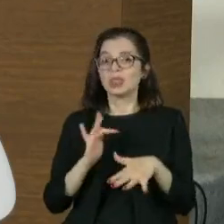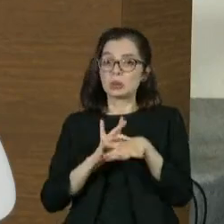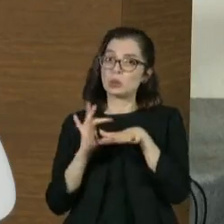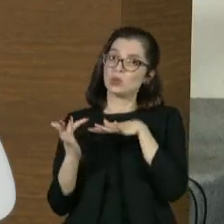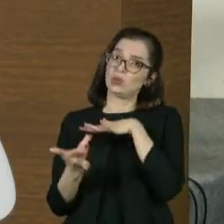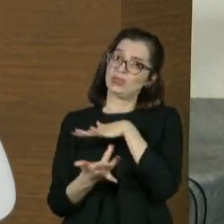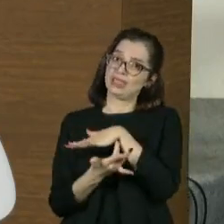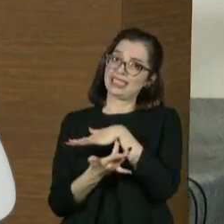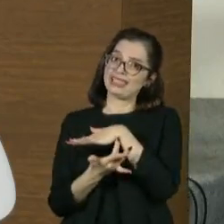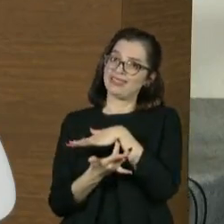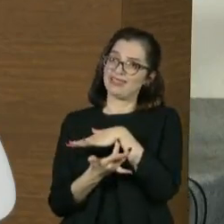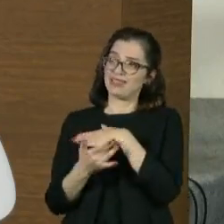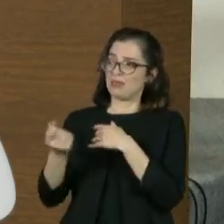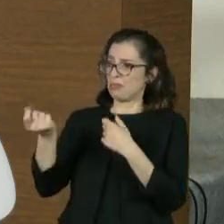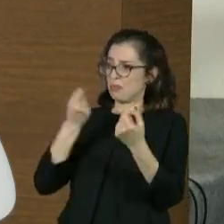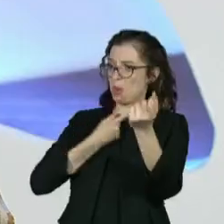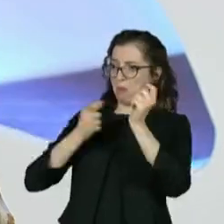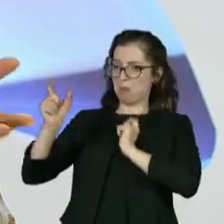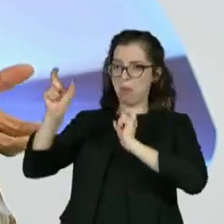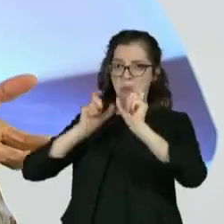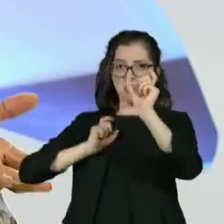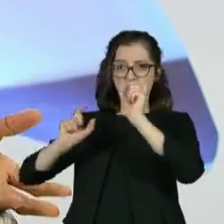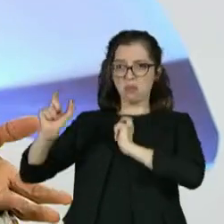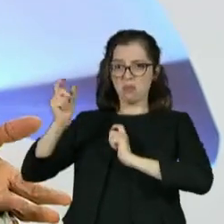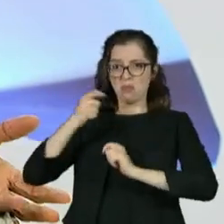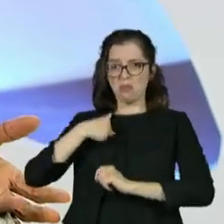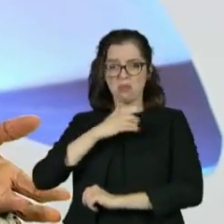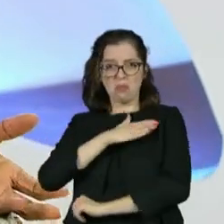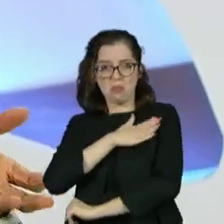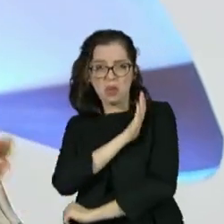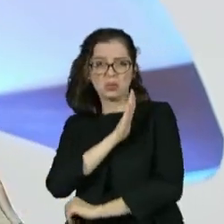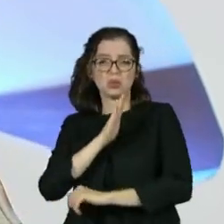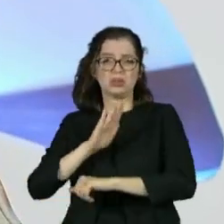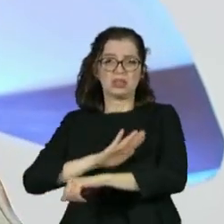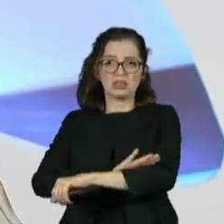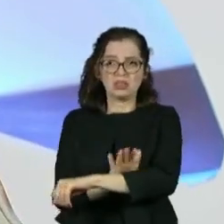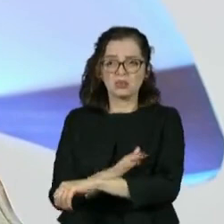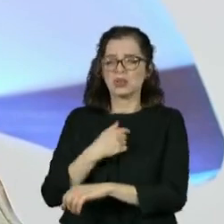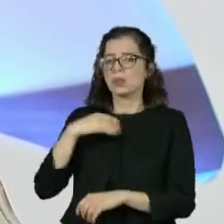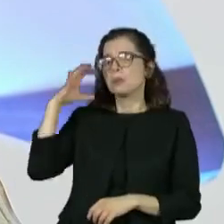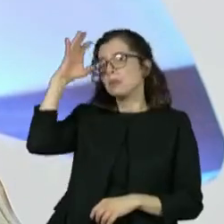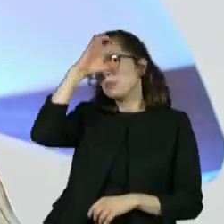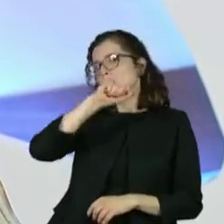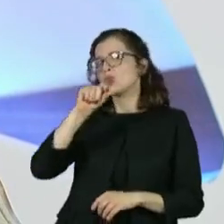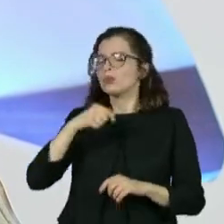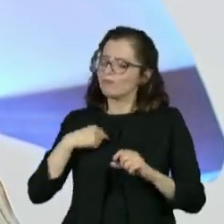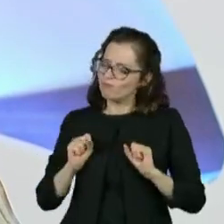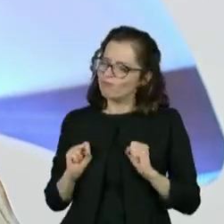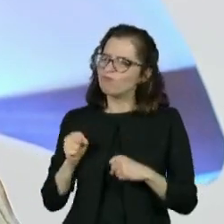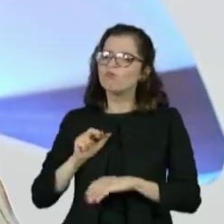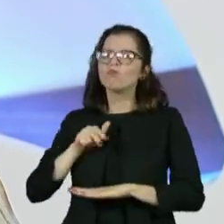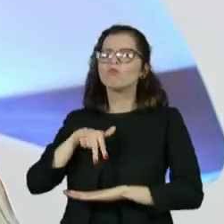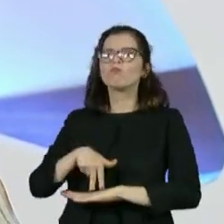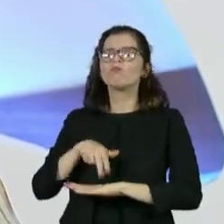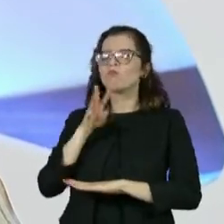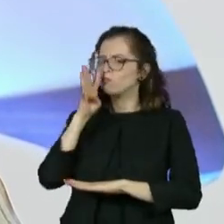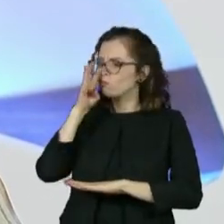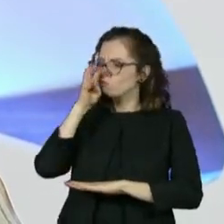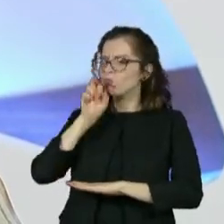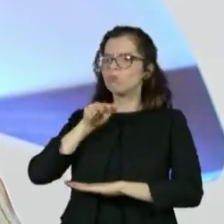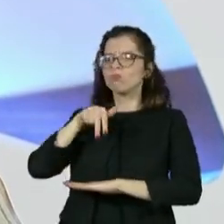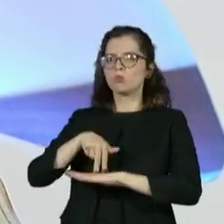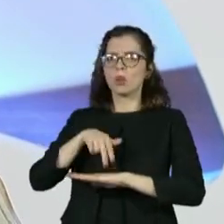tudo quanto é lado. Mas eu já aprendi a me defender. Hoje a minha preocupação é defender minhas